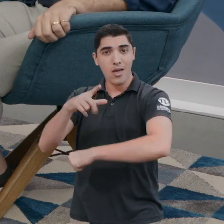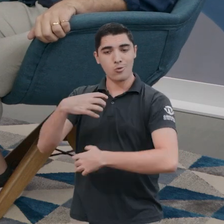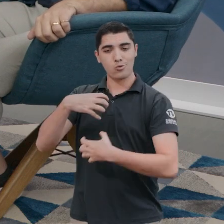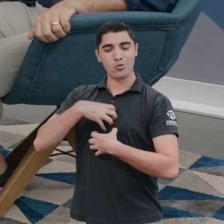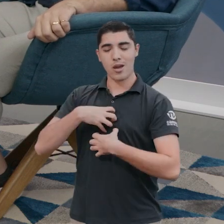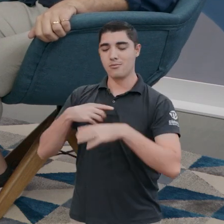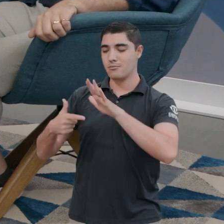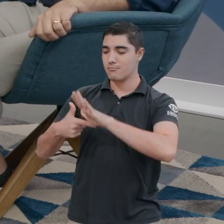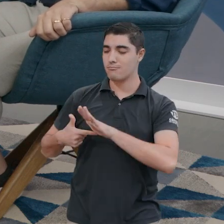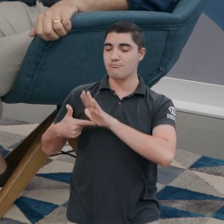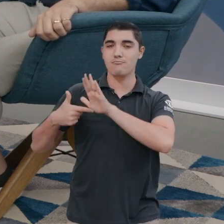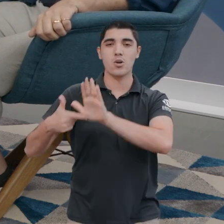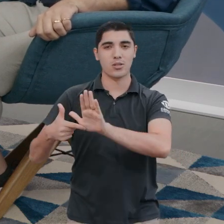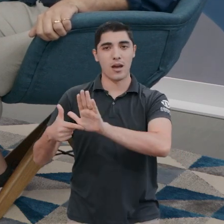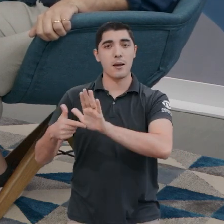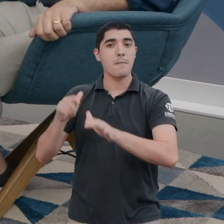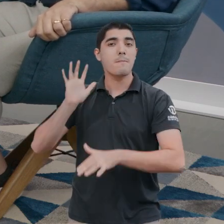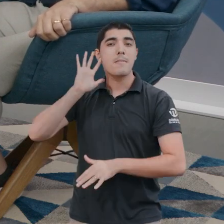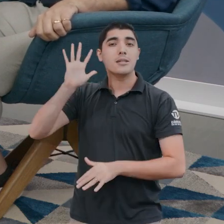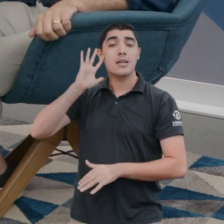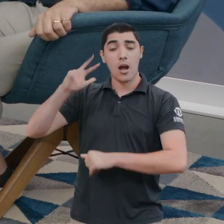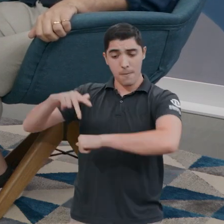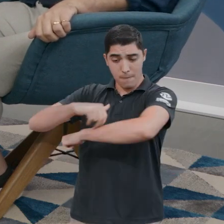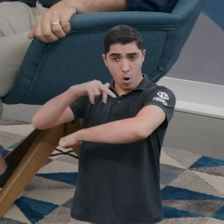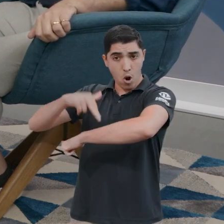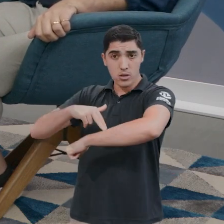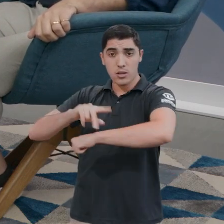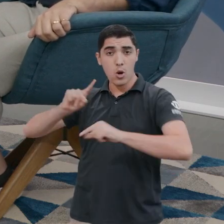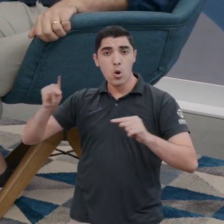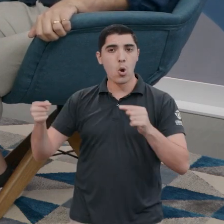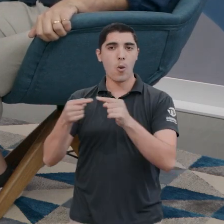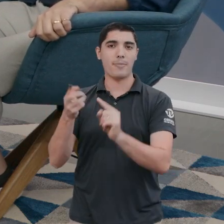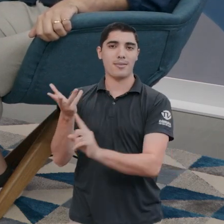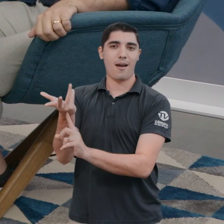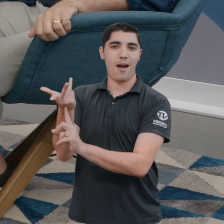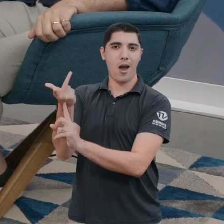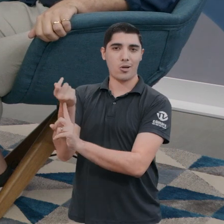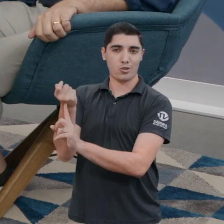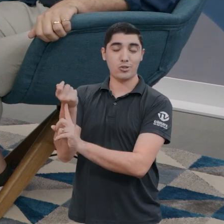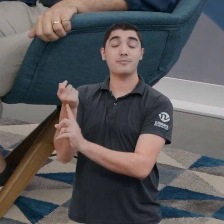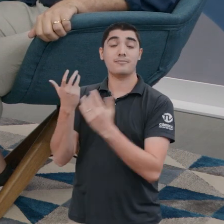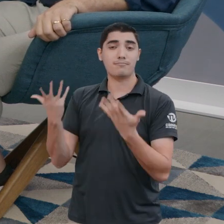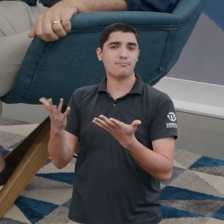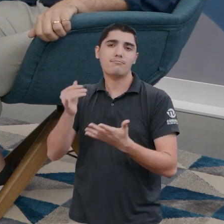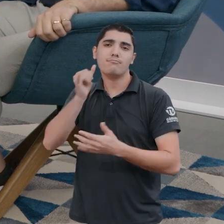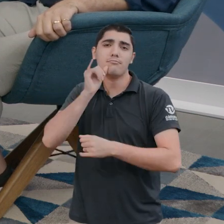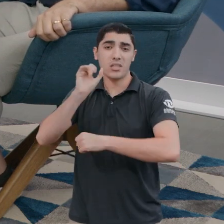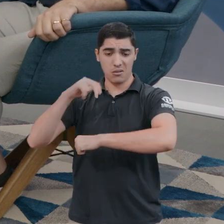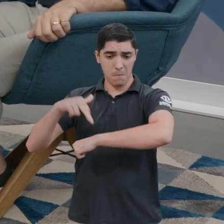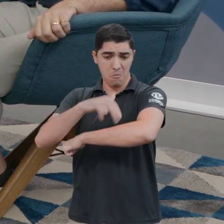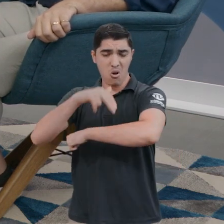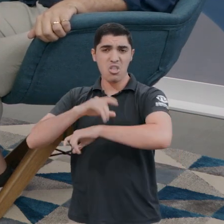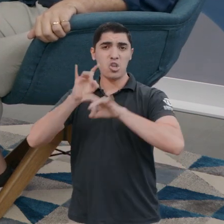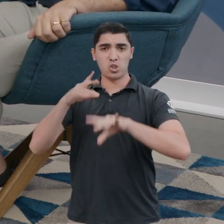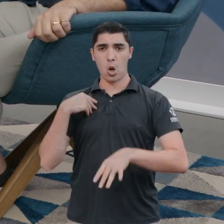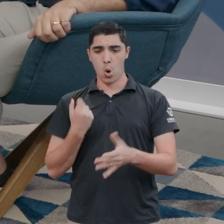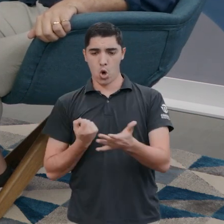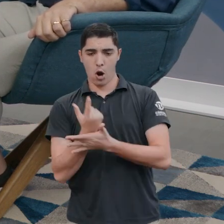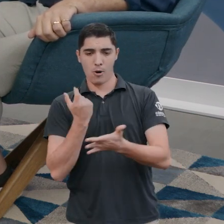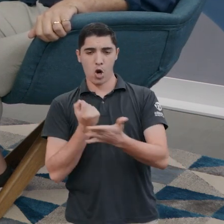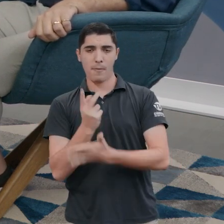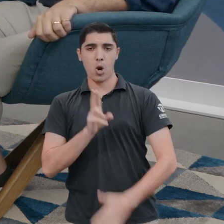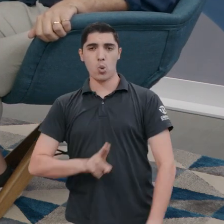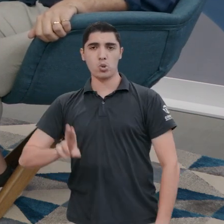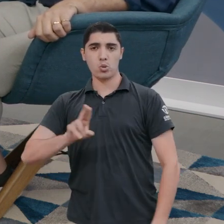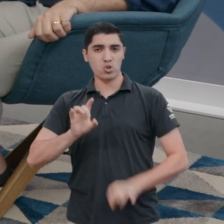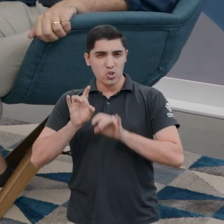de expressão, a gente precisa pensar na moda como arte. Quando a gente pensa na moda como consumo apenas, a